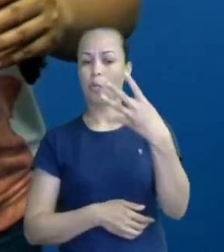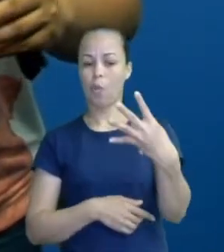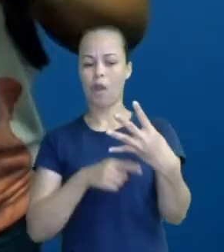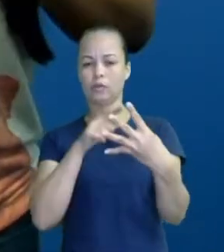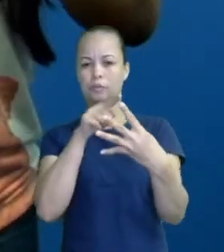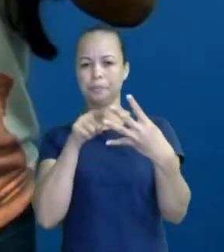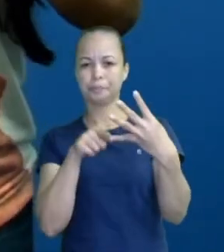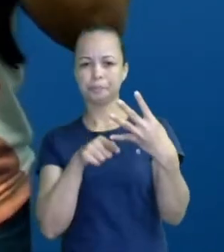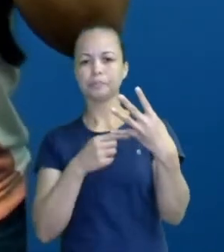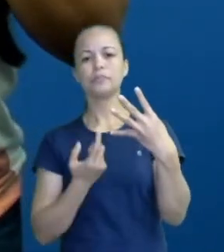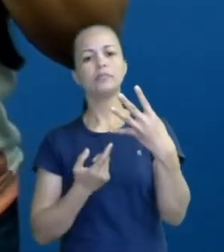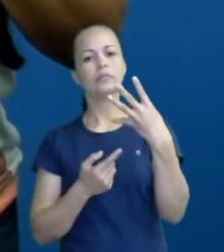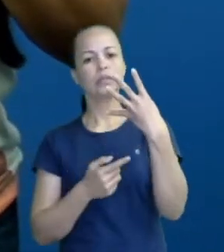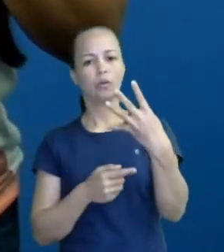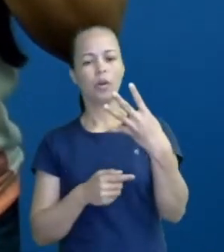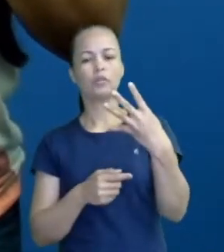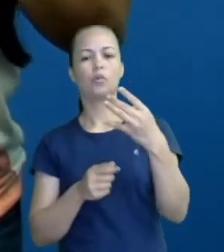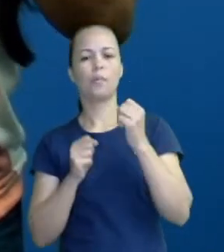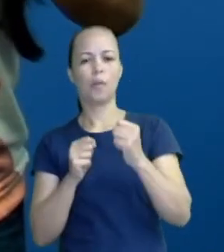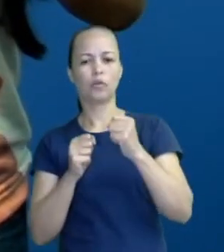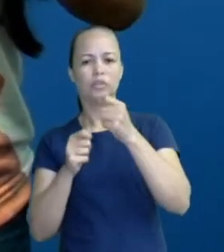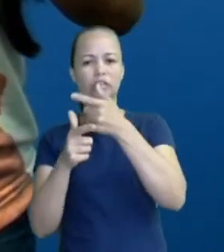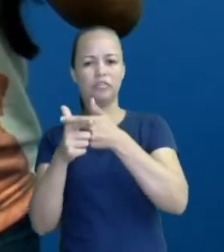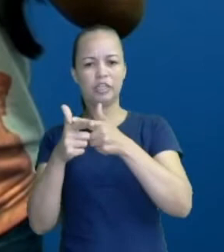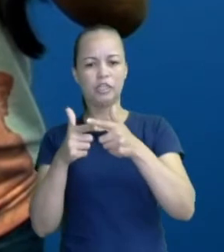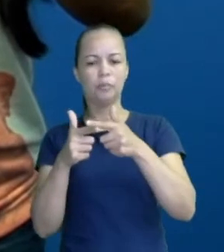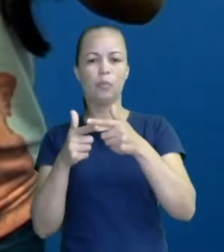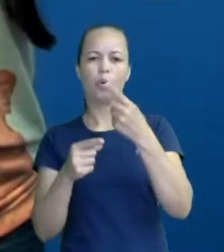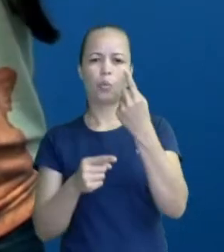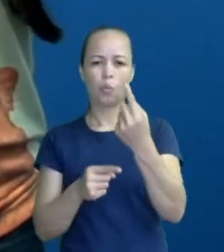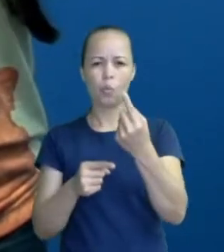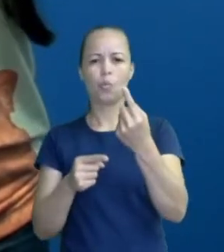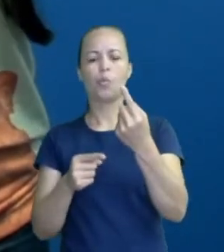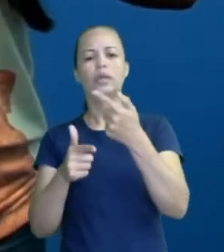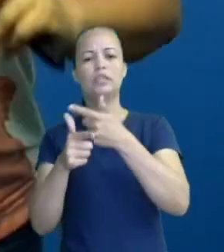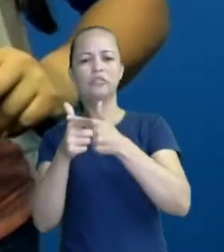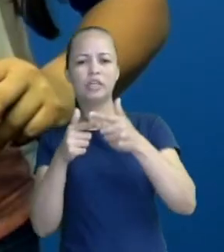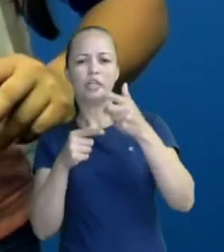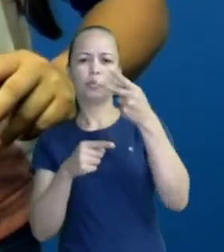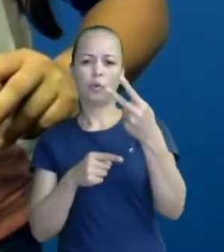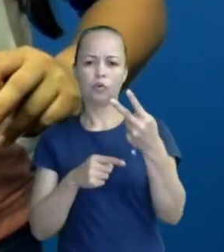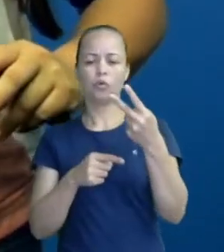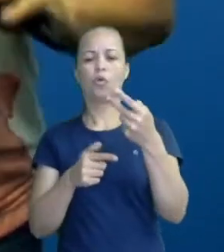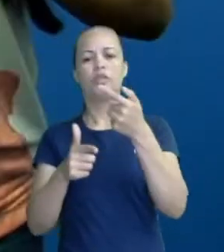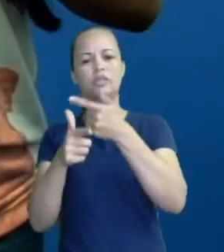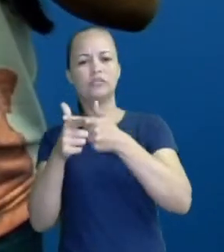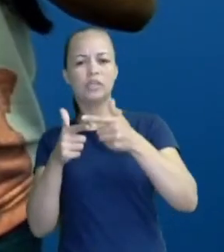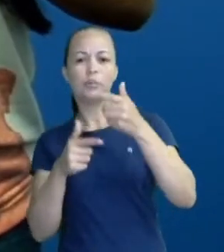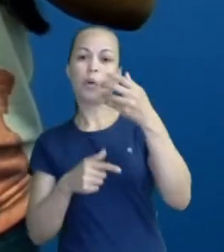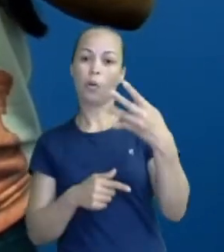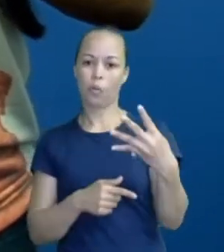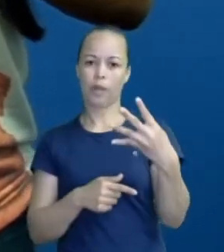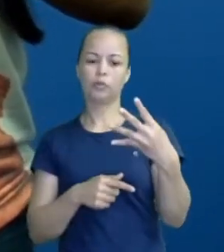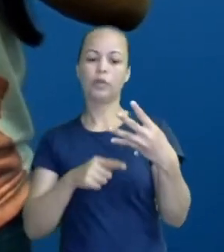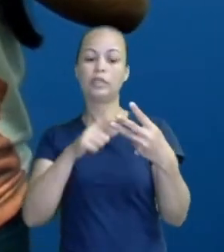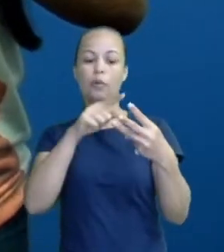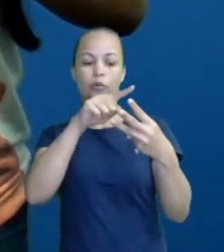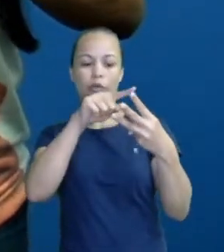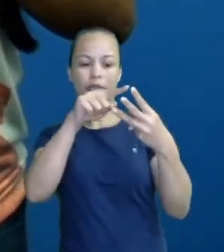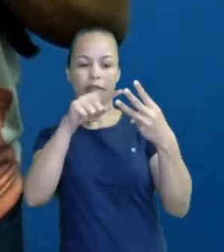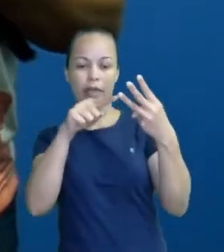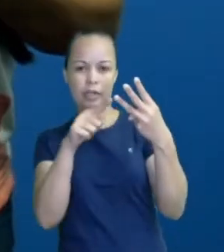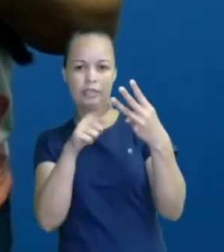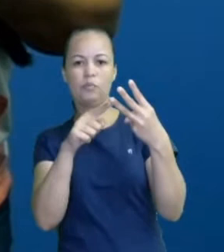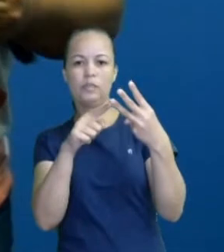O 4 eu posso dividir por 1, por 2 e por 4. Então, eu já tenho 3